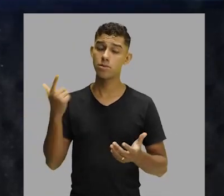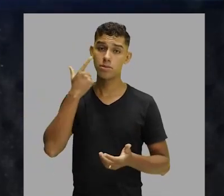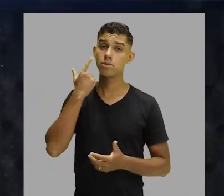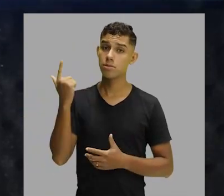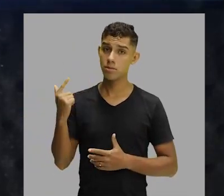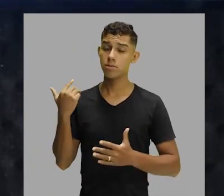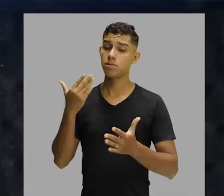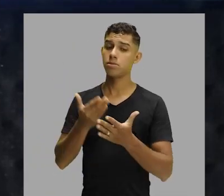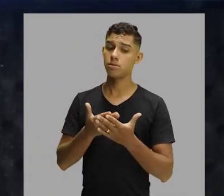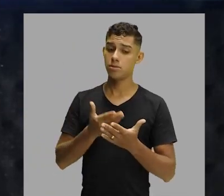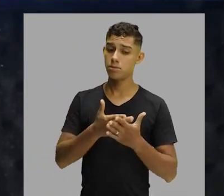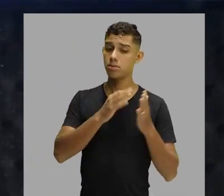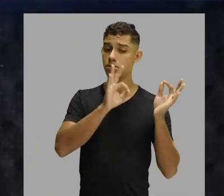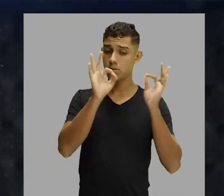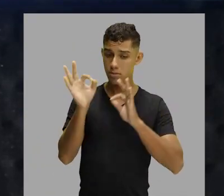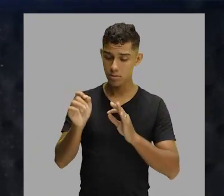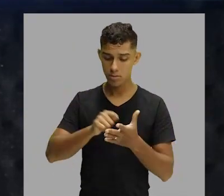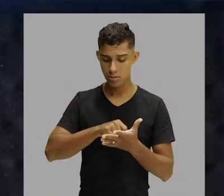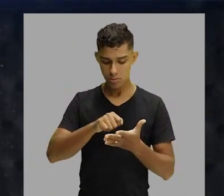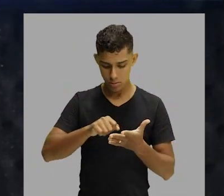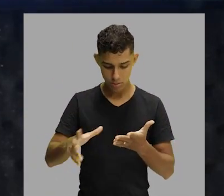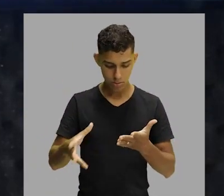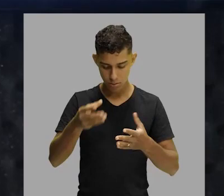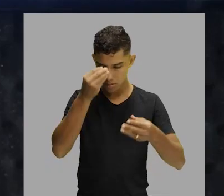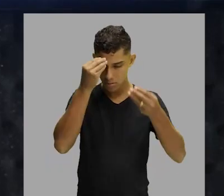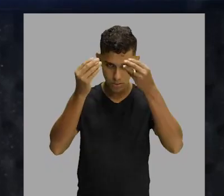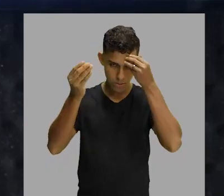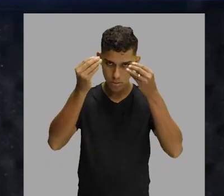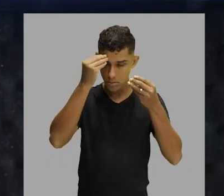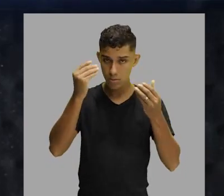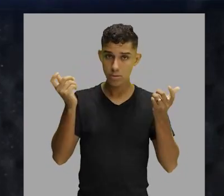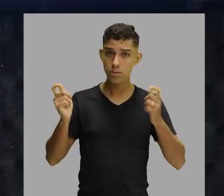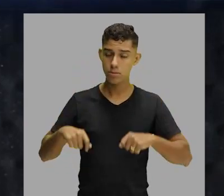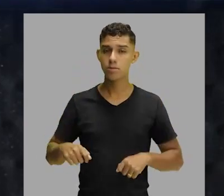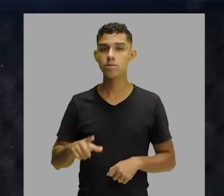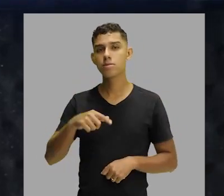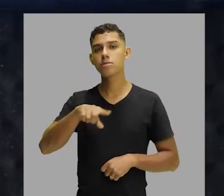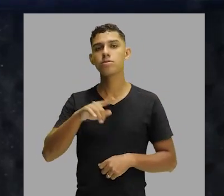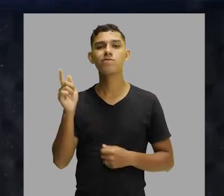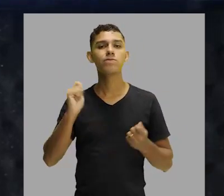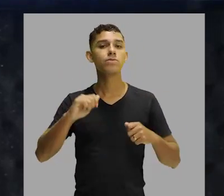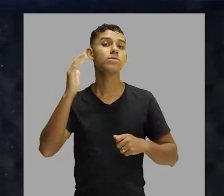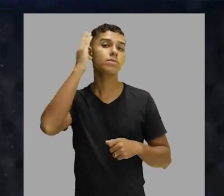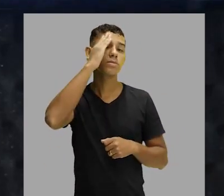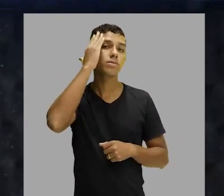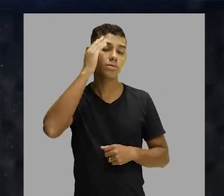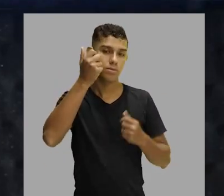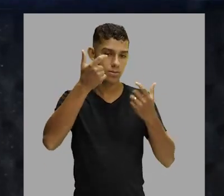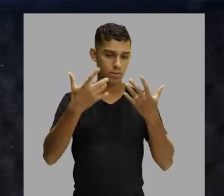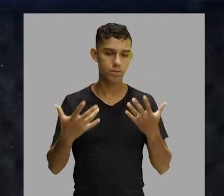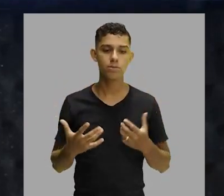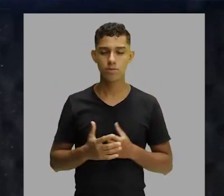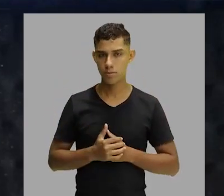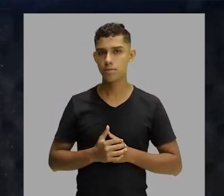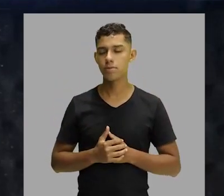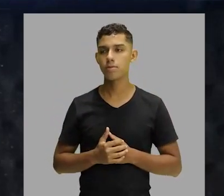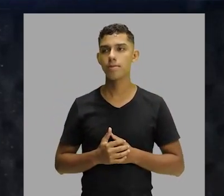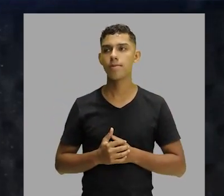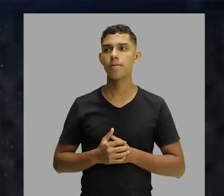uma olhada na aula, faça as suas anotações para que você consiga entender o que está se falando aqui,